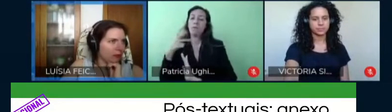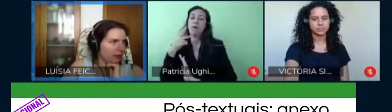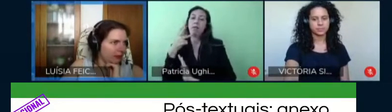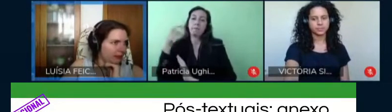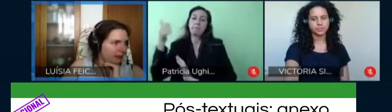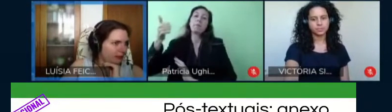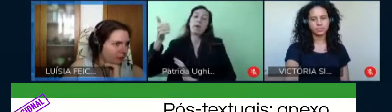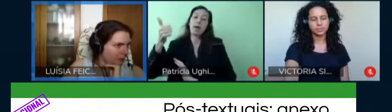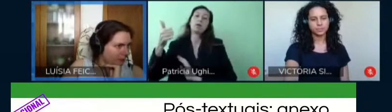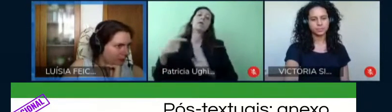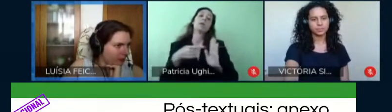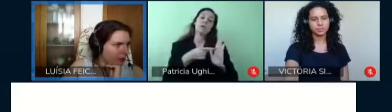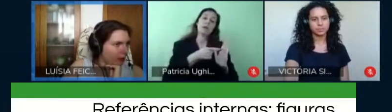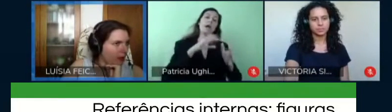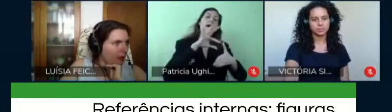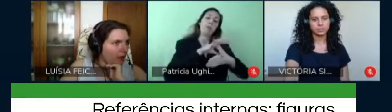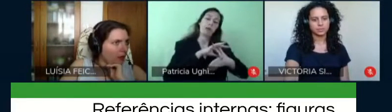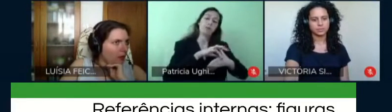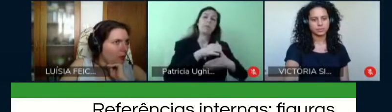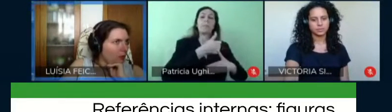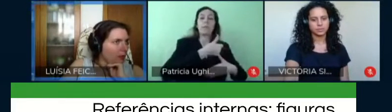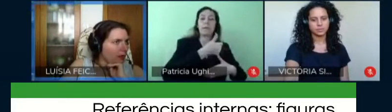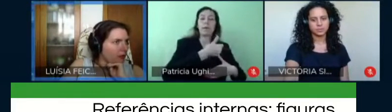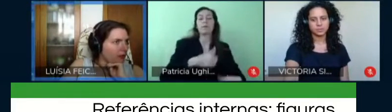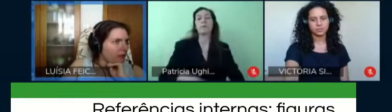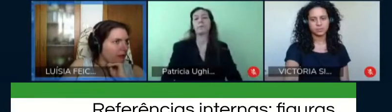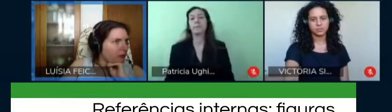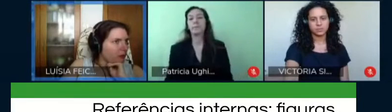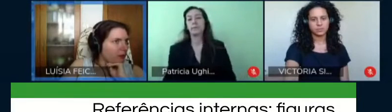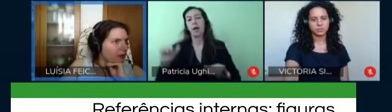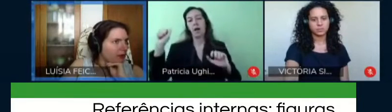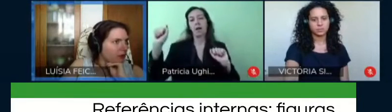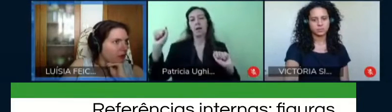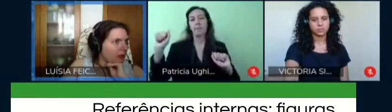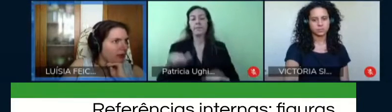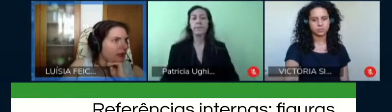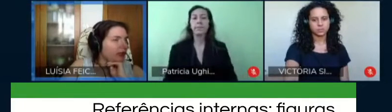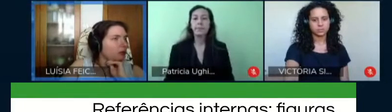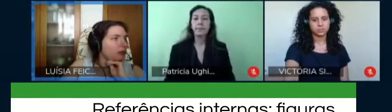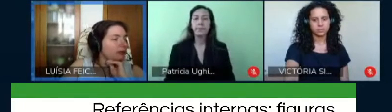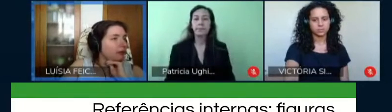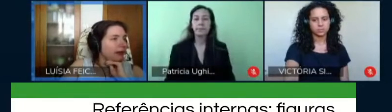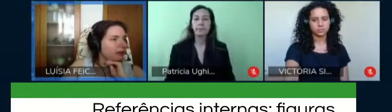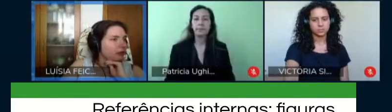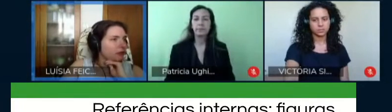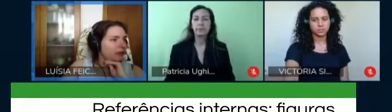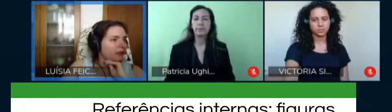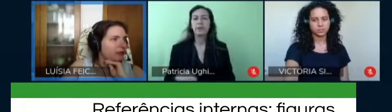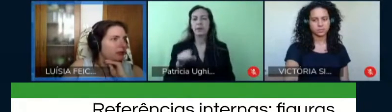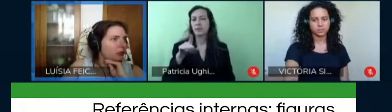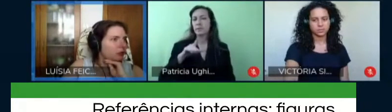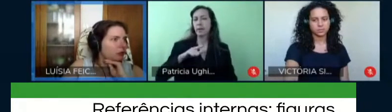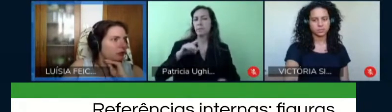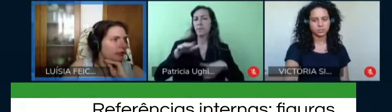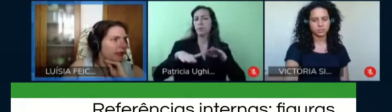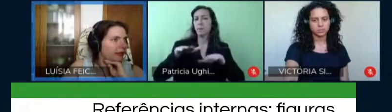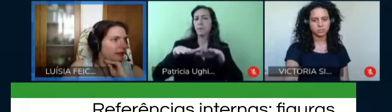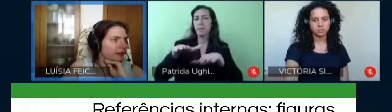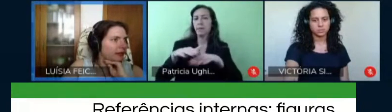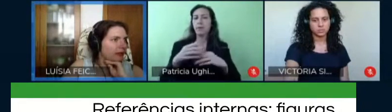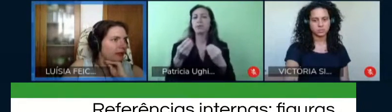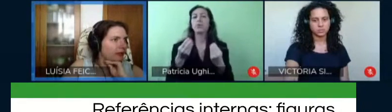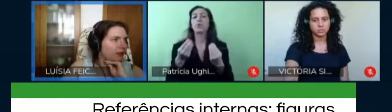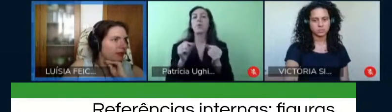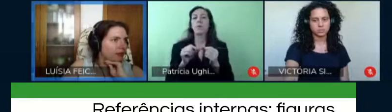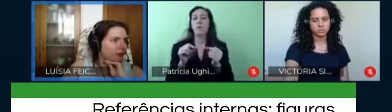Voltando aqui para a apresentação, o próximo elemento pós-textual, aqui tem um passo a passo de como